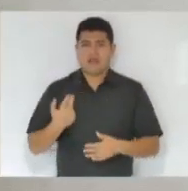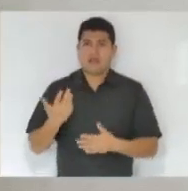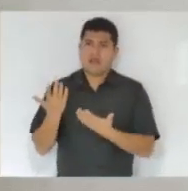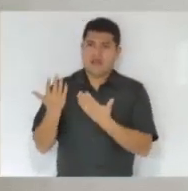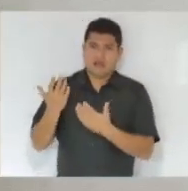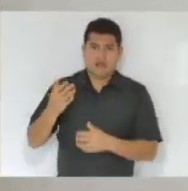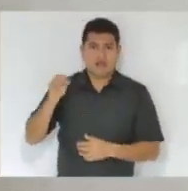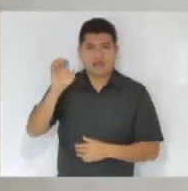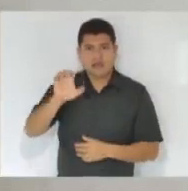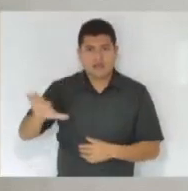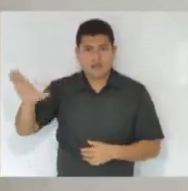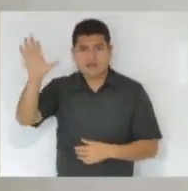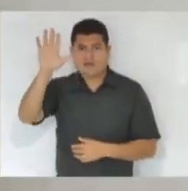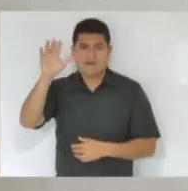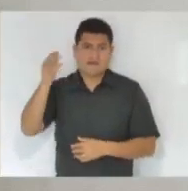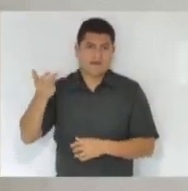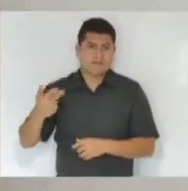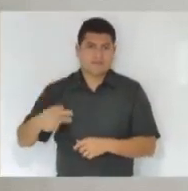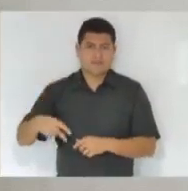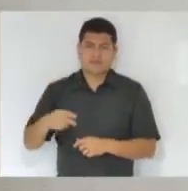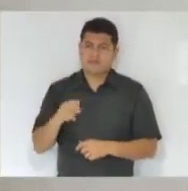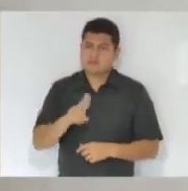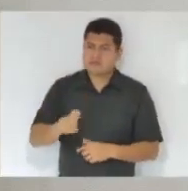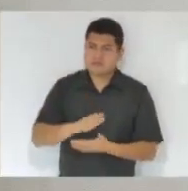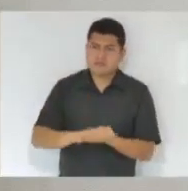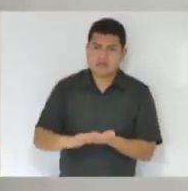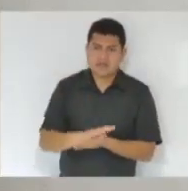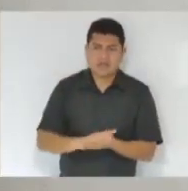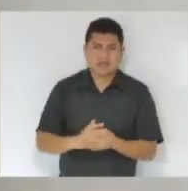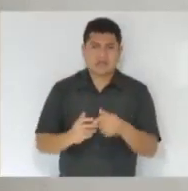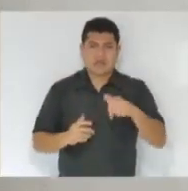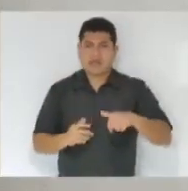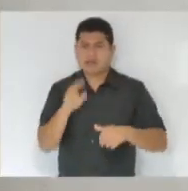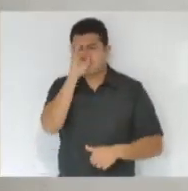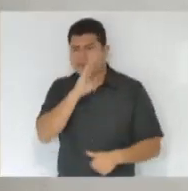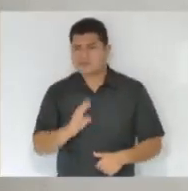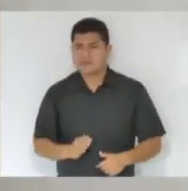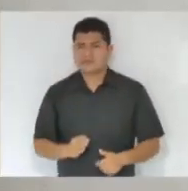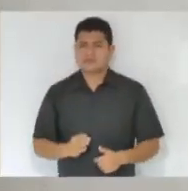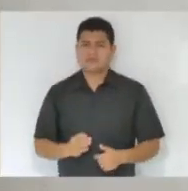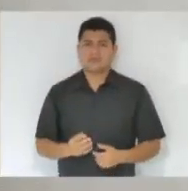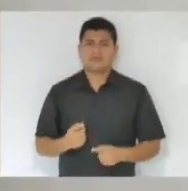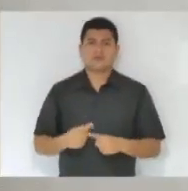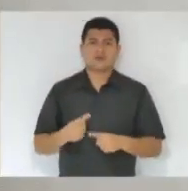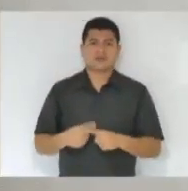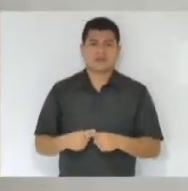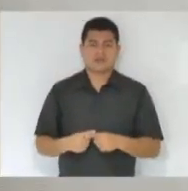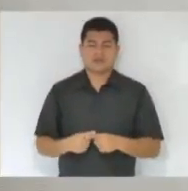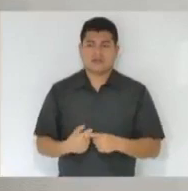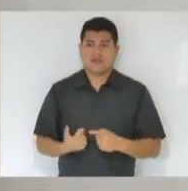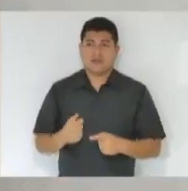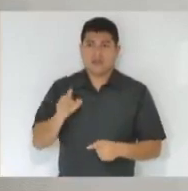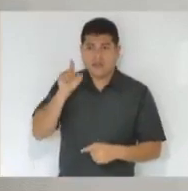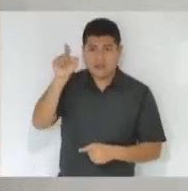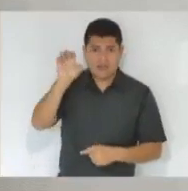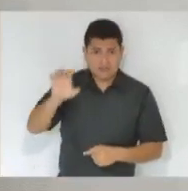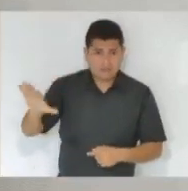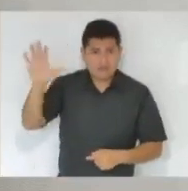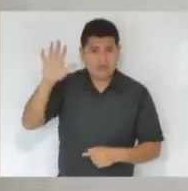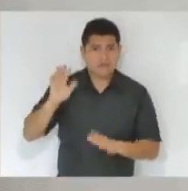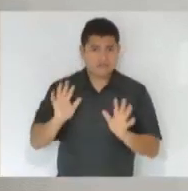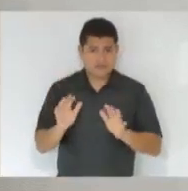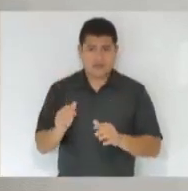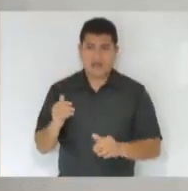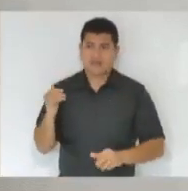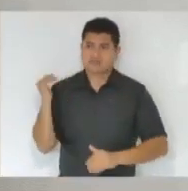origem de fabricação não usam mais. Por quê? Porque esses países, através da tecnologia, eles vão mudando